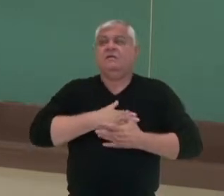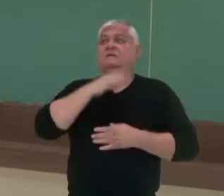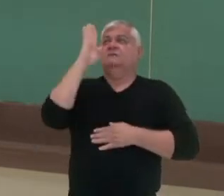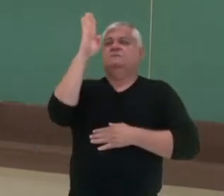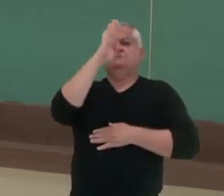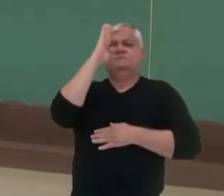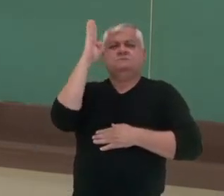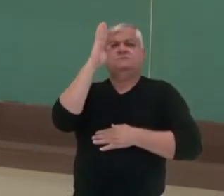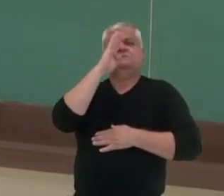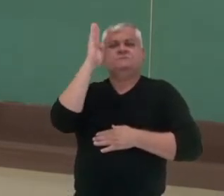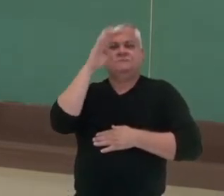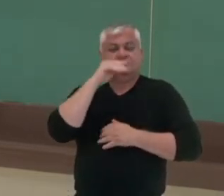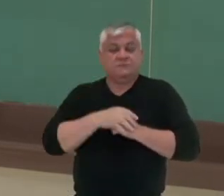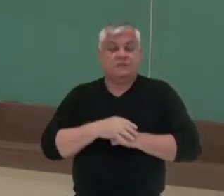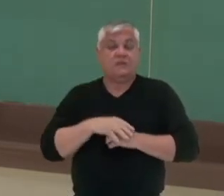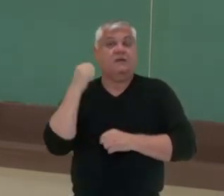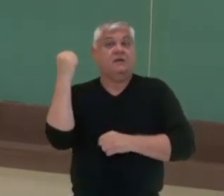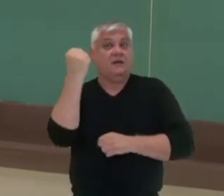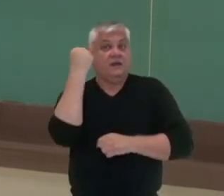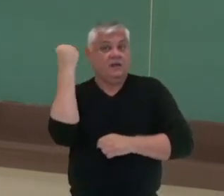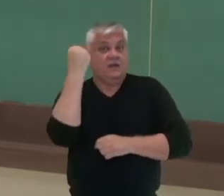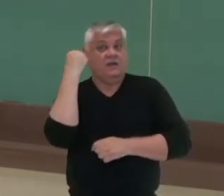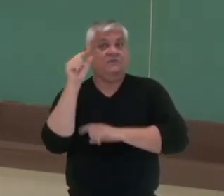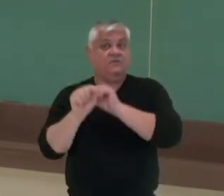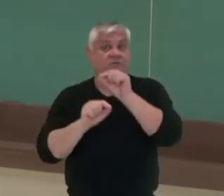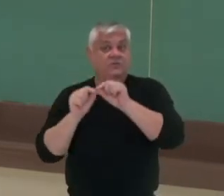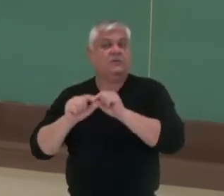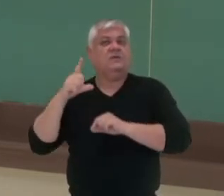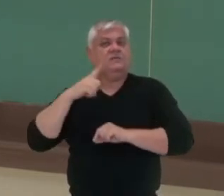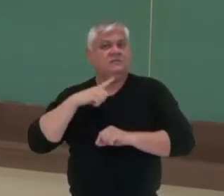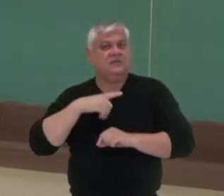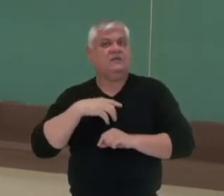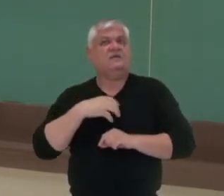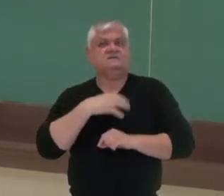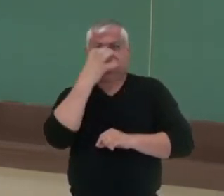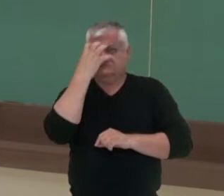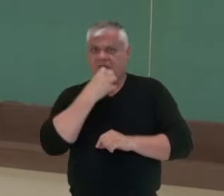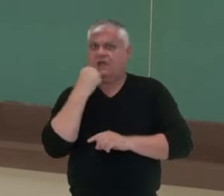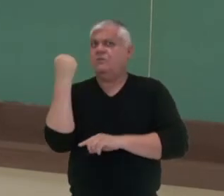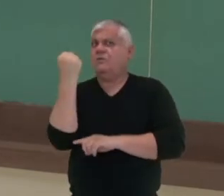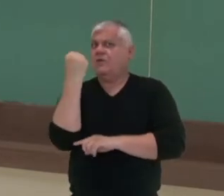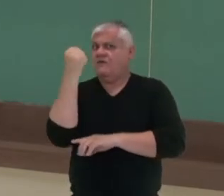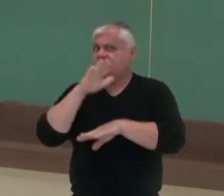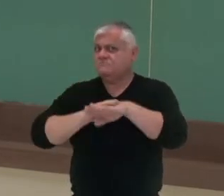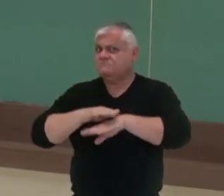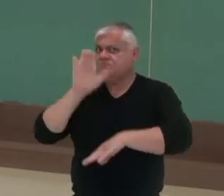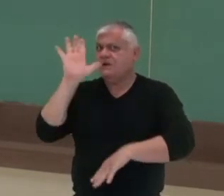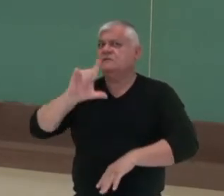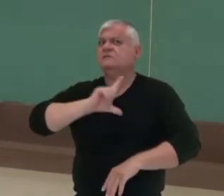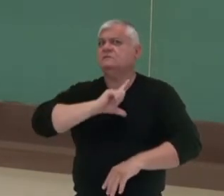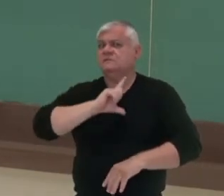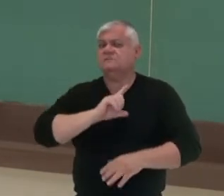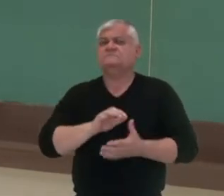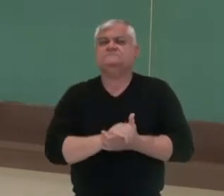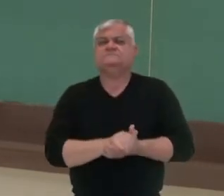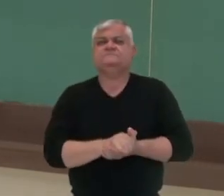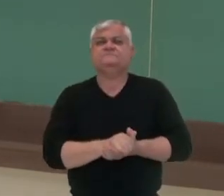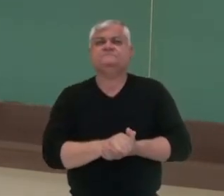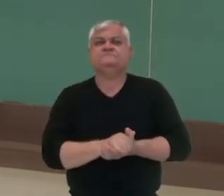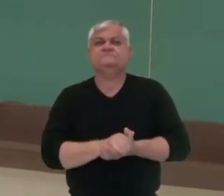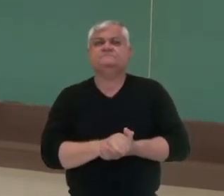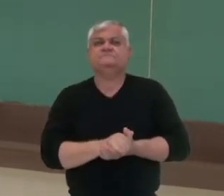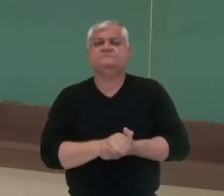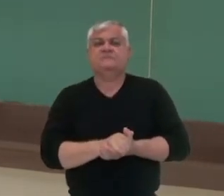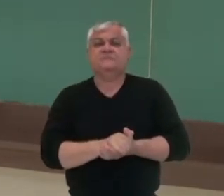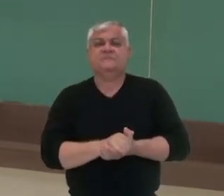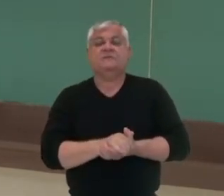dependendo se é muito grave, algumas outras condições mais sérias. Mas os sintomas gerais de todas elas são esses. Então, olha